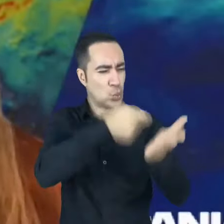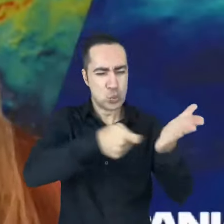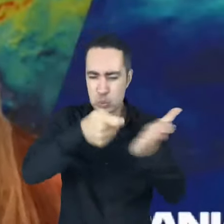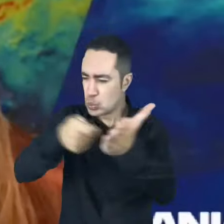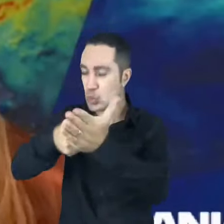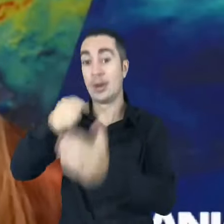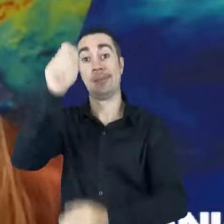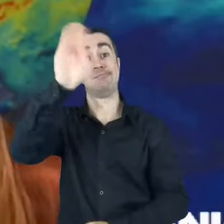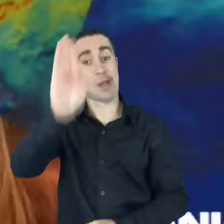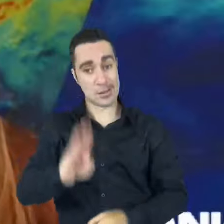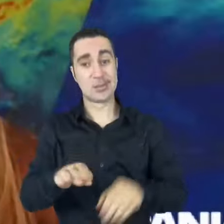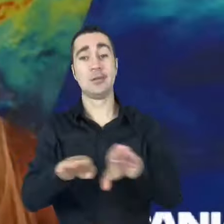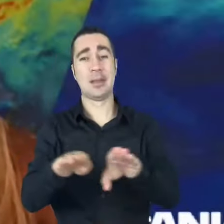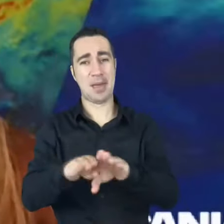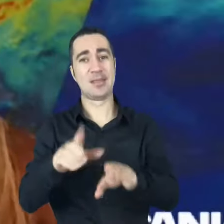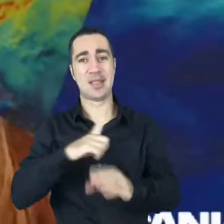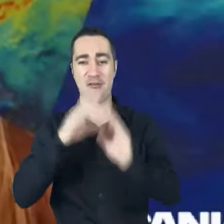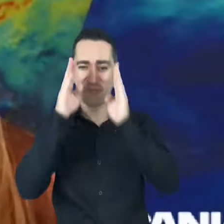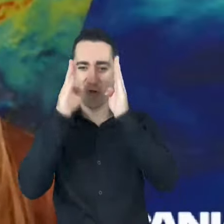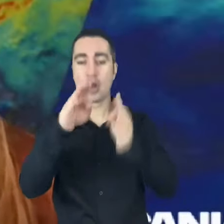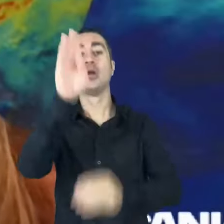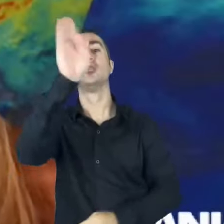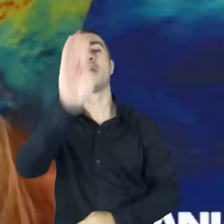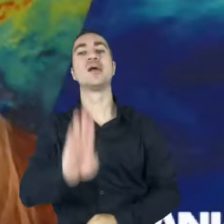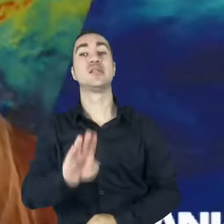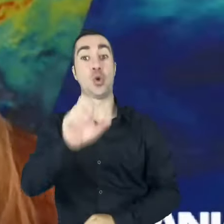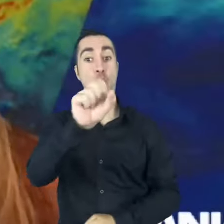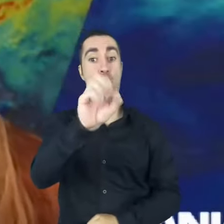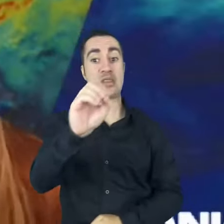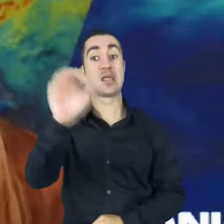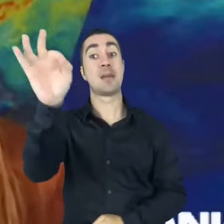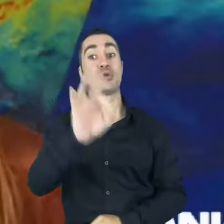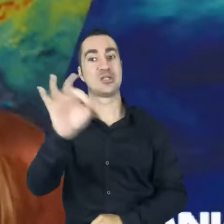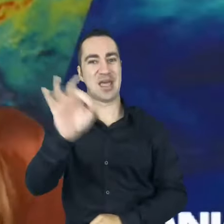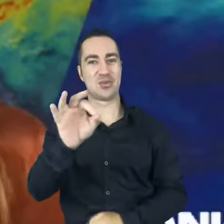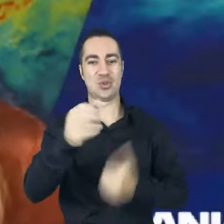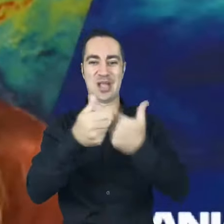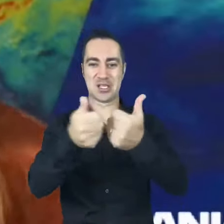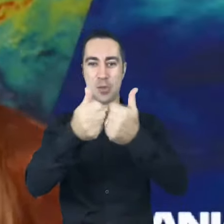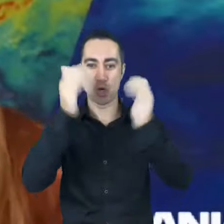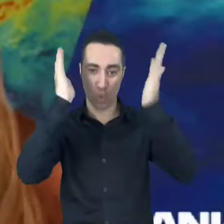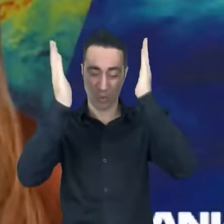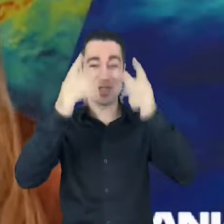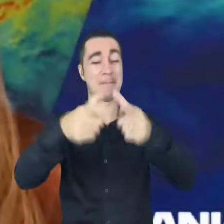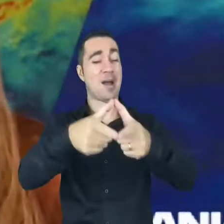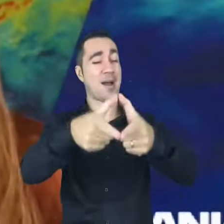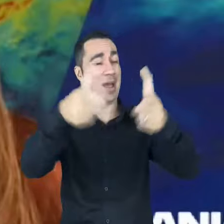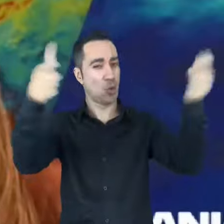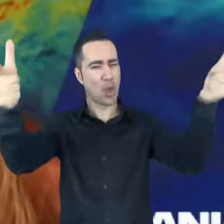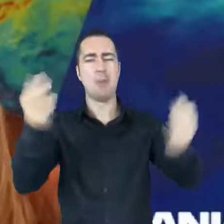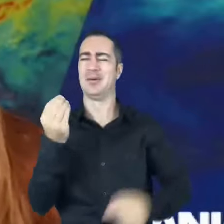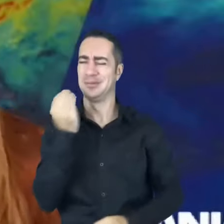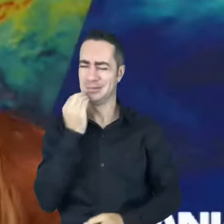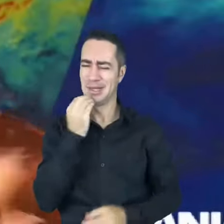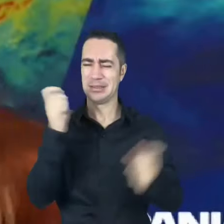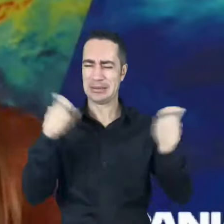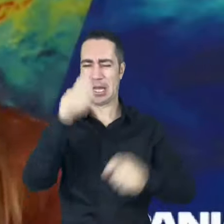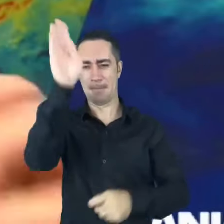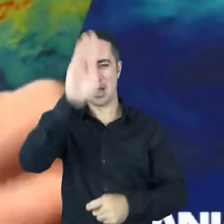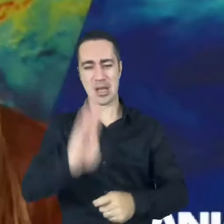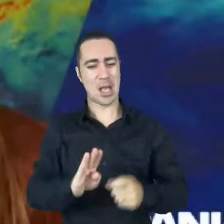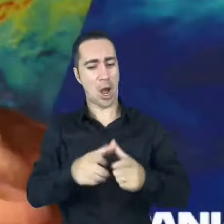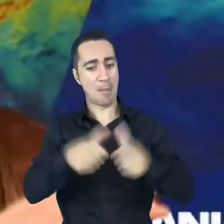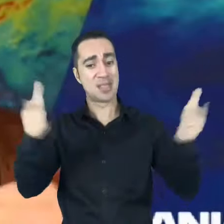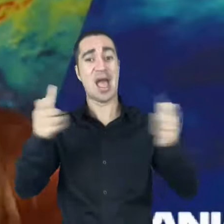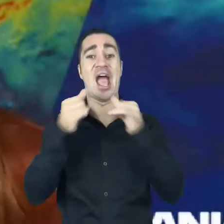algo como 80% do transporte é rodoviário, é uma grande oportunidade em eletrificação do